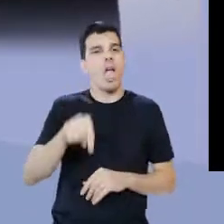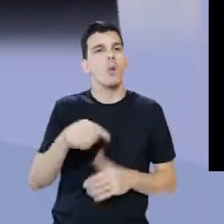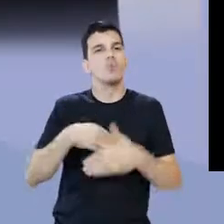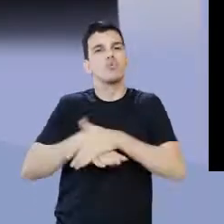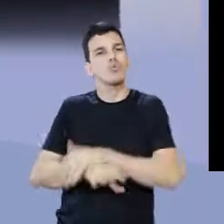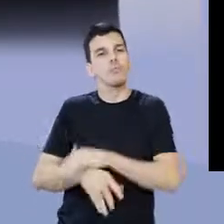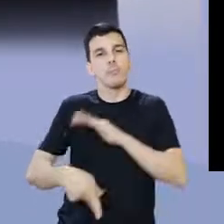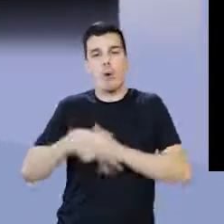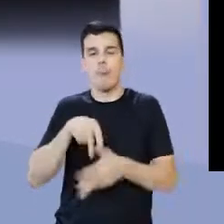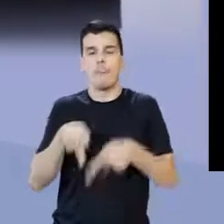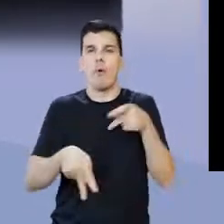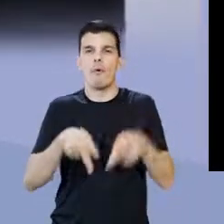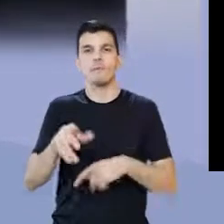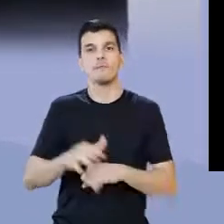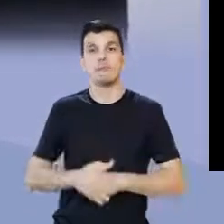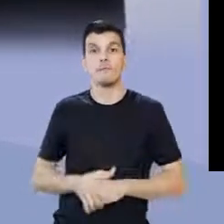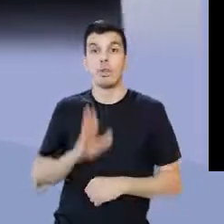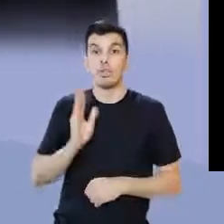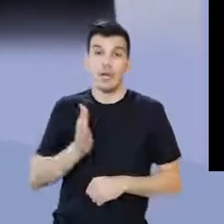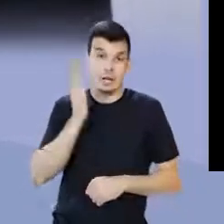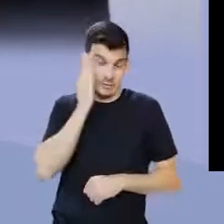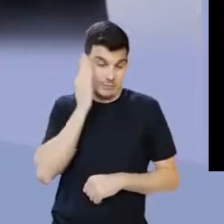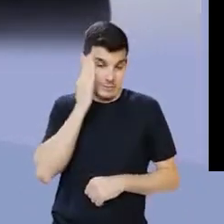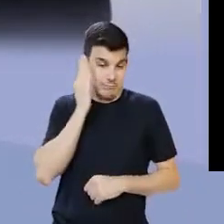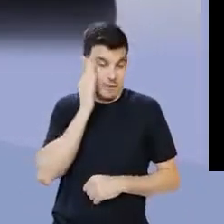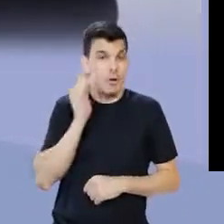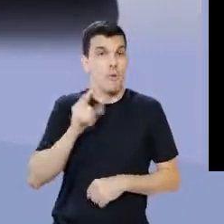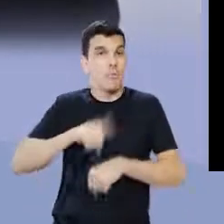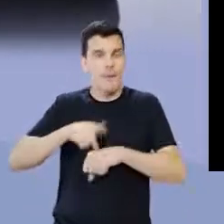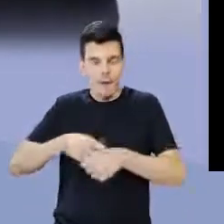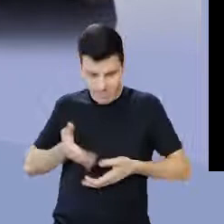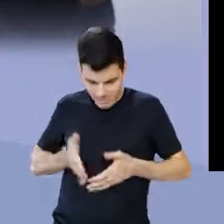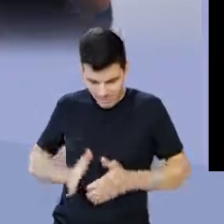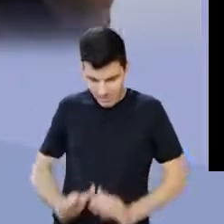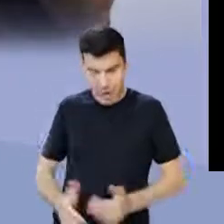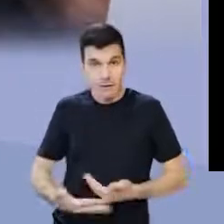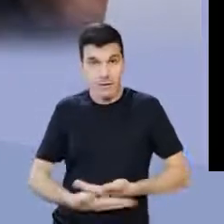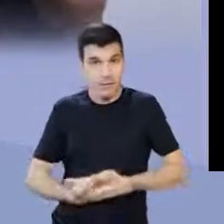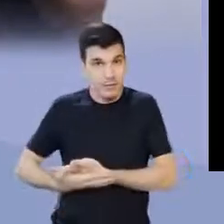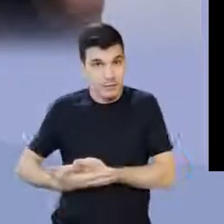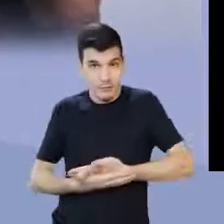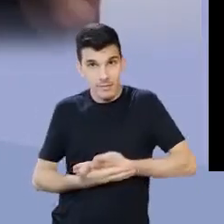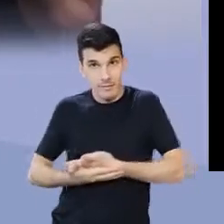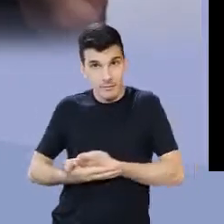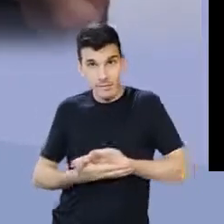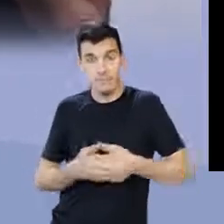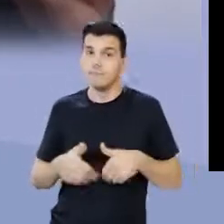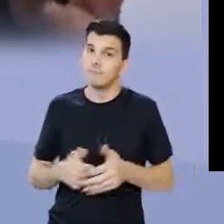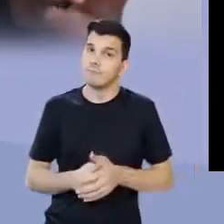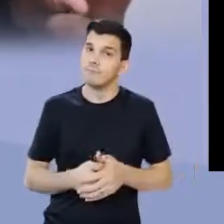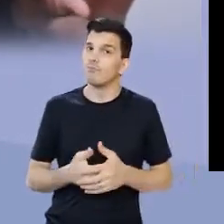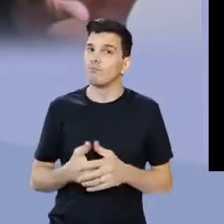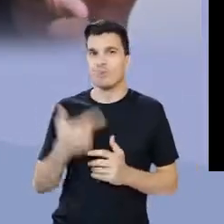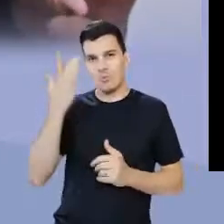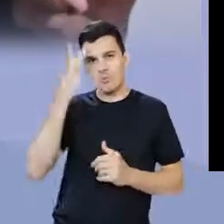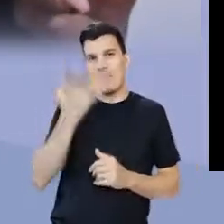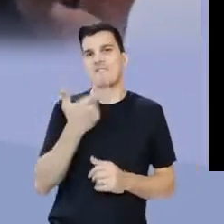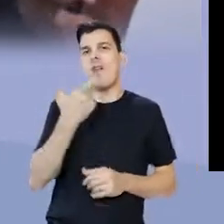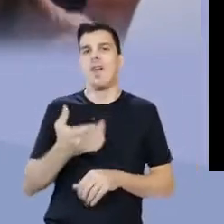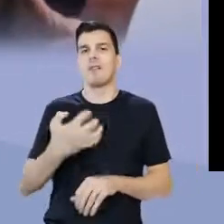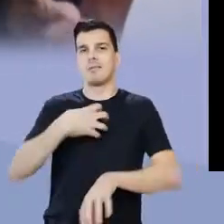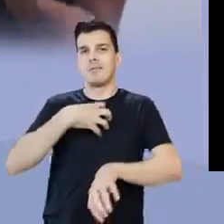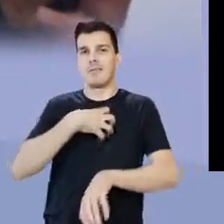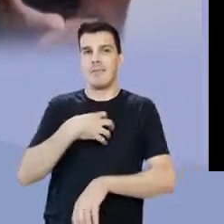espartana, ela já, realmente, quando ela dava luz a um guerreiro. Claro que você não está no sentimento dos